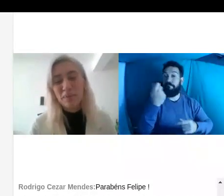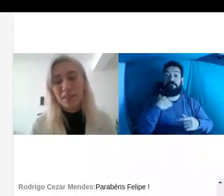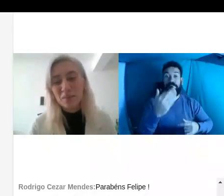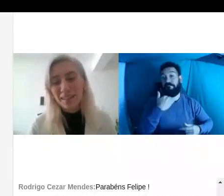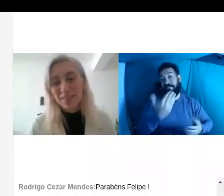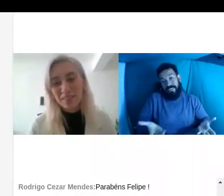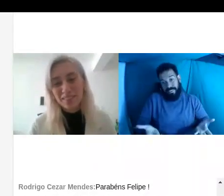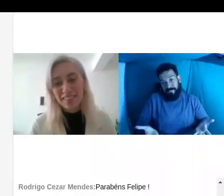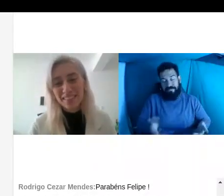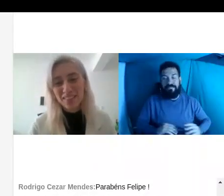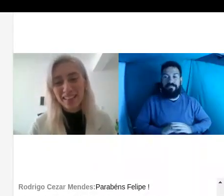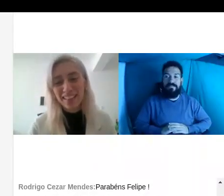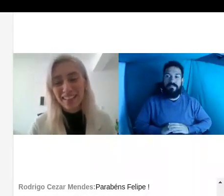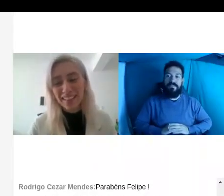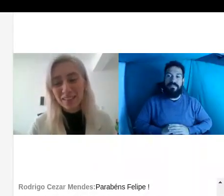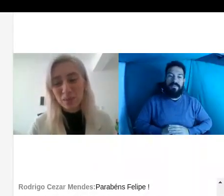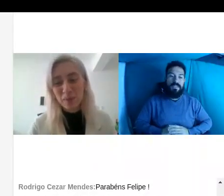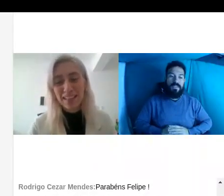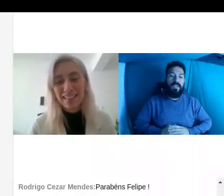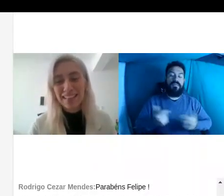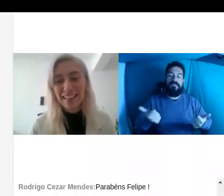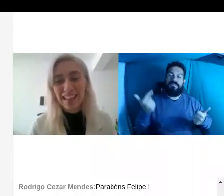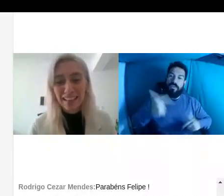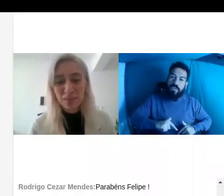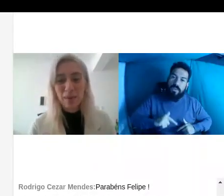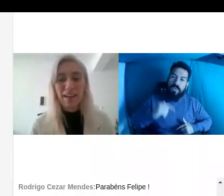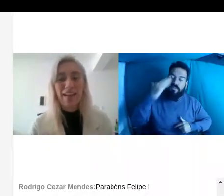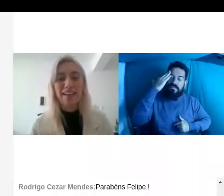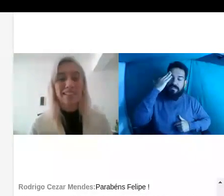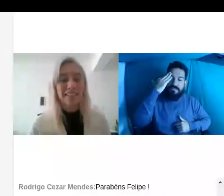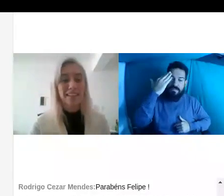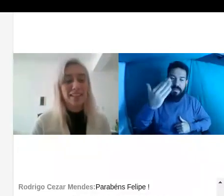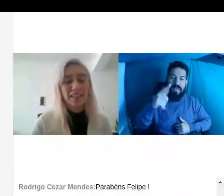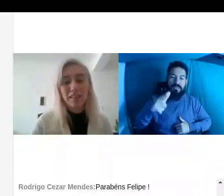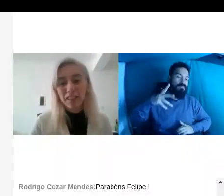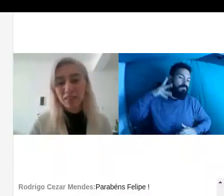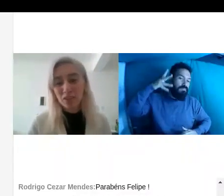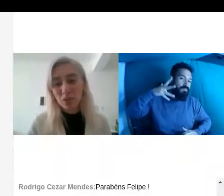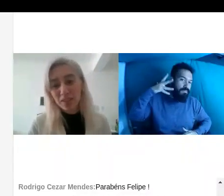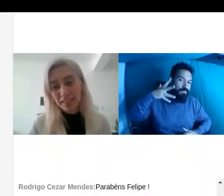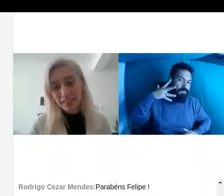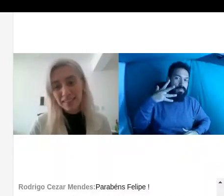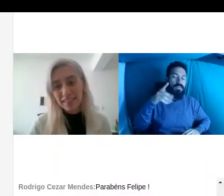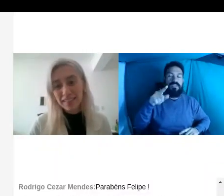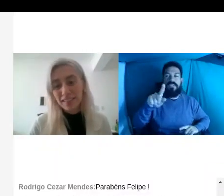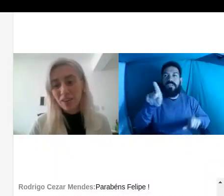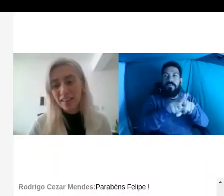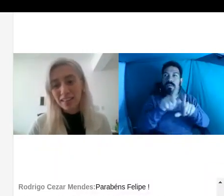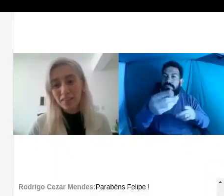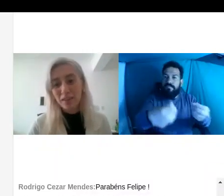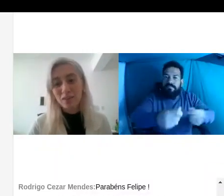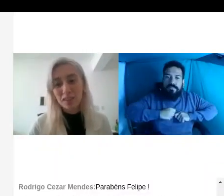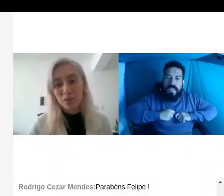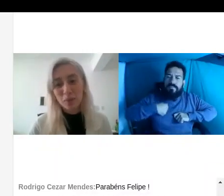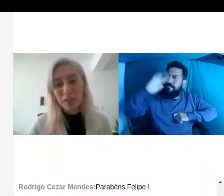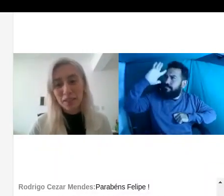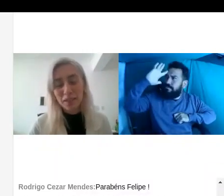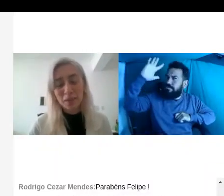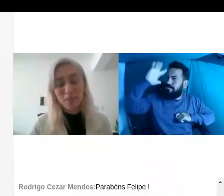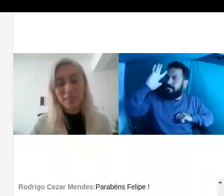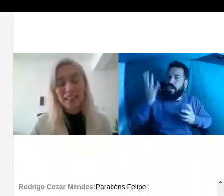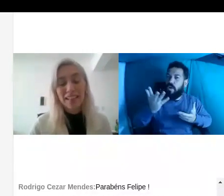Felipe, então, mais uma vez, eu te agradeço pela excelente palestra, excelentes reflexões trazidas agora nesse finalzinho de